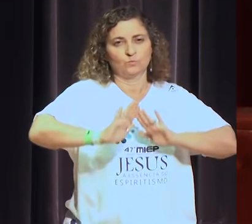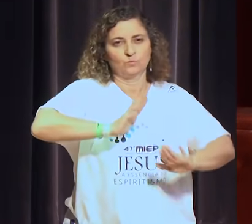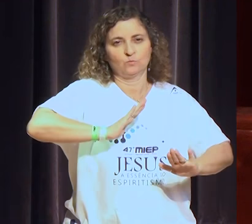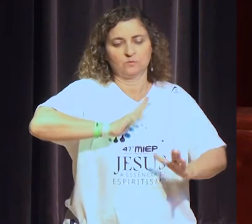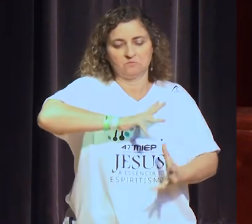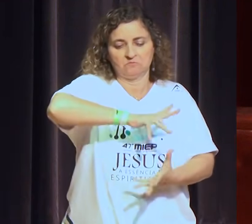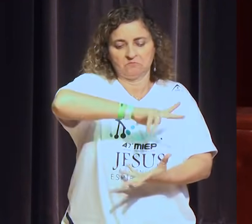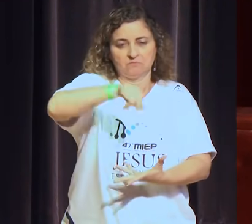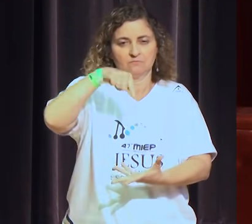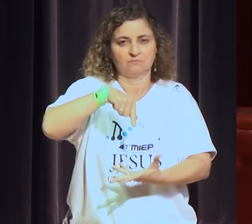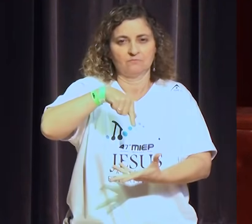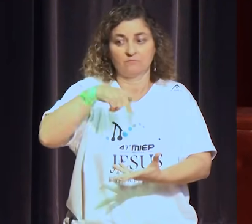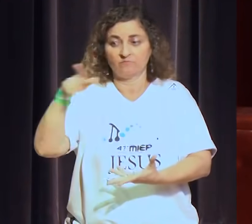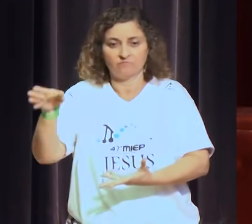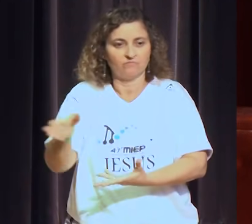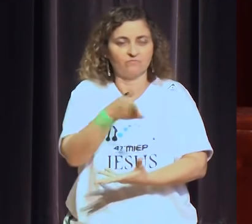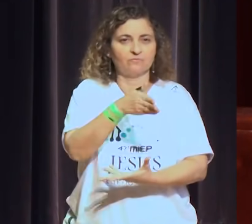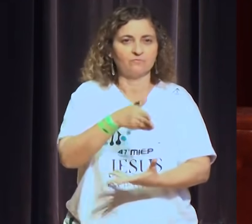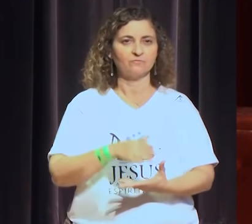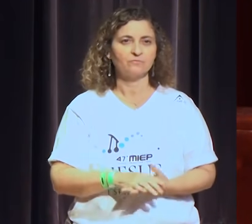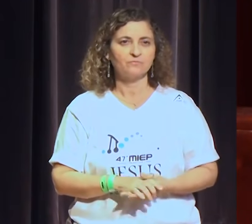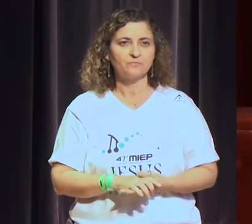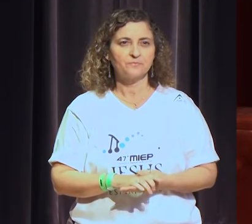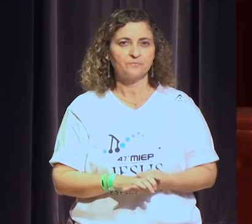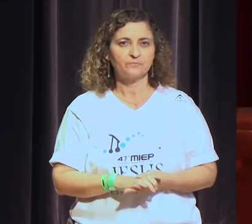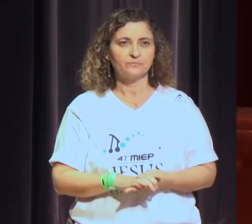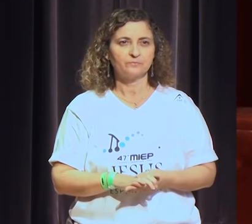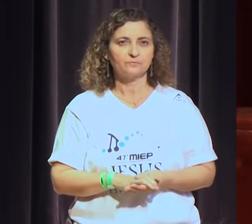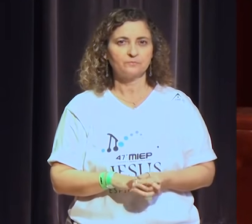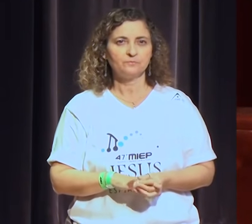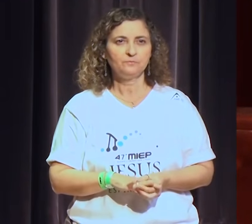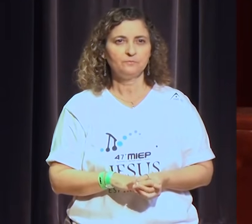a gente governa o planeta para você.